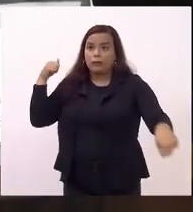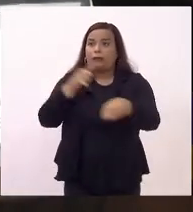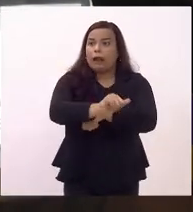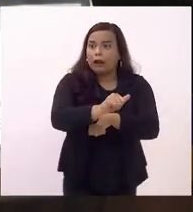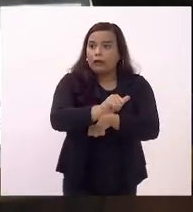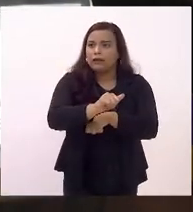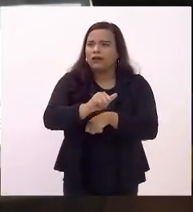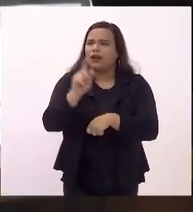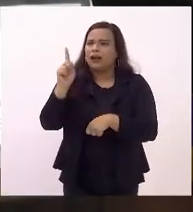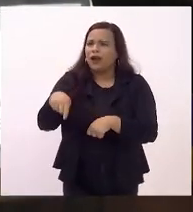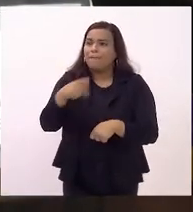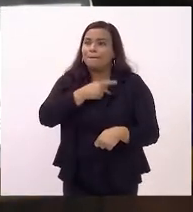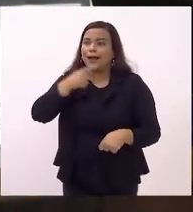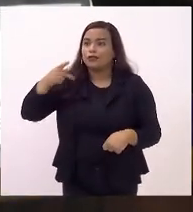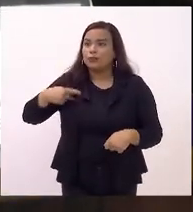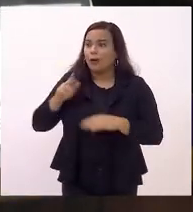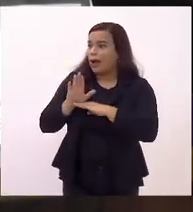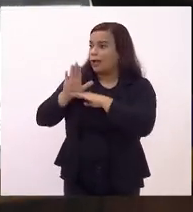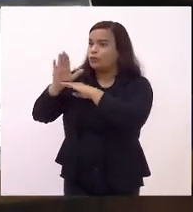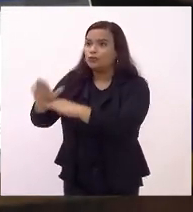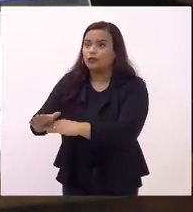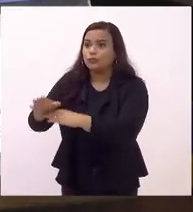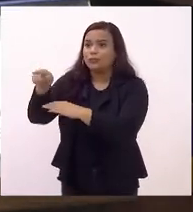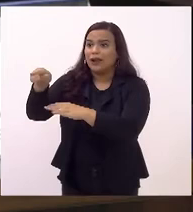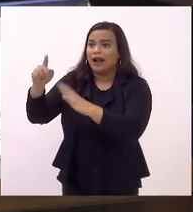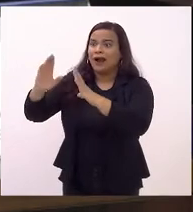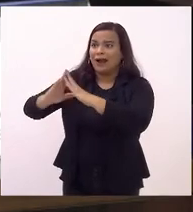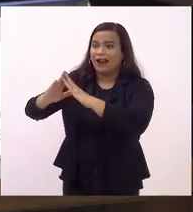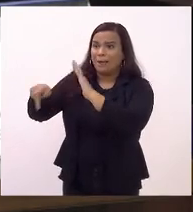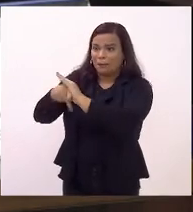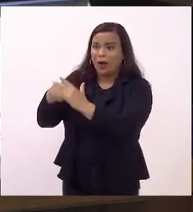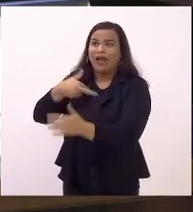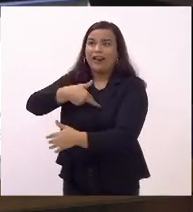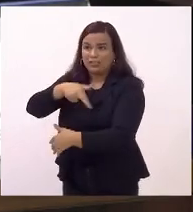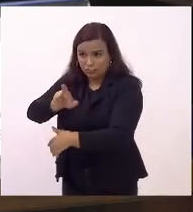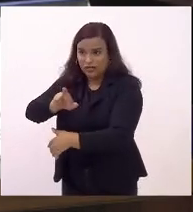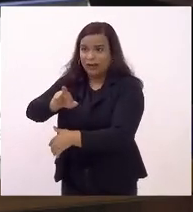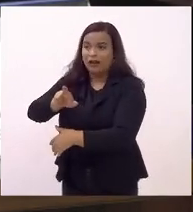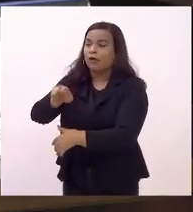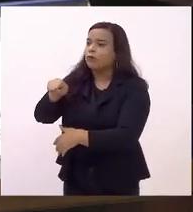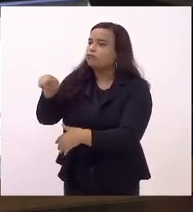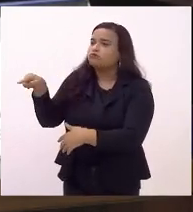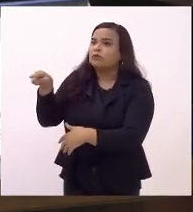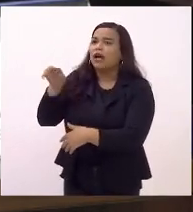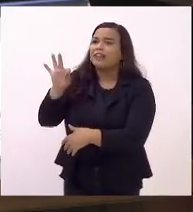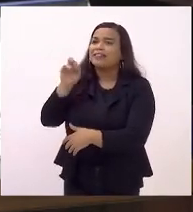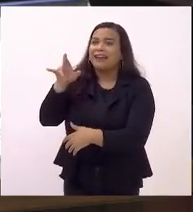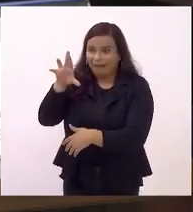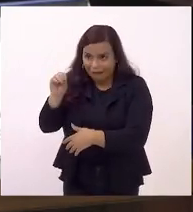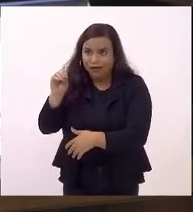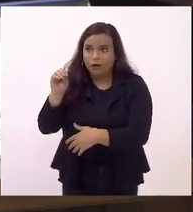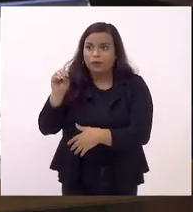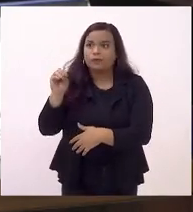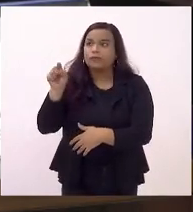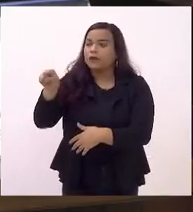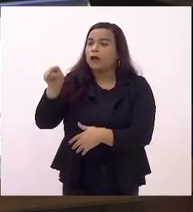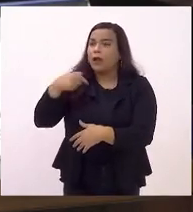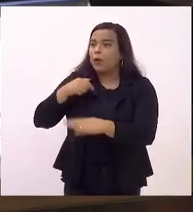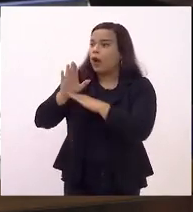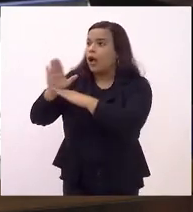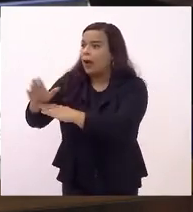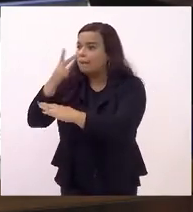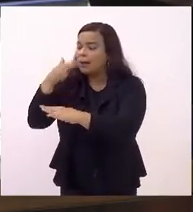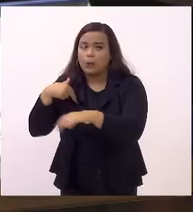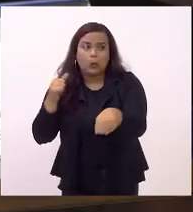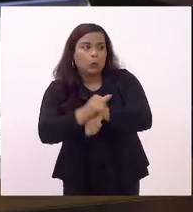estava ajudando um terreiro candomblecista que havia sido incendiado, vítima de intolerância religiosa. Então, eu passei de uma caminhada, de uma trajetória